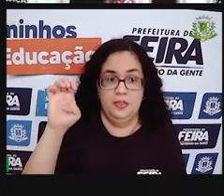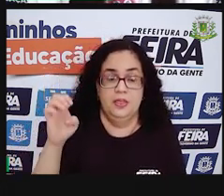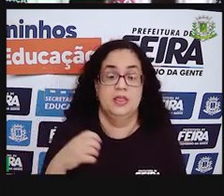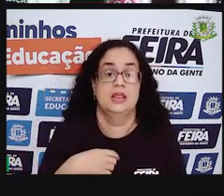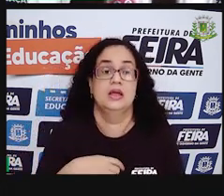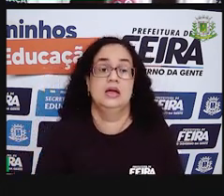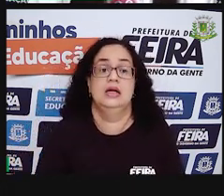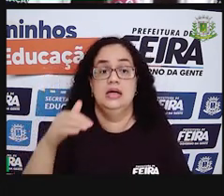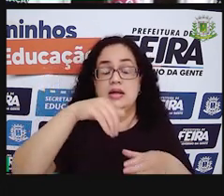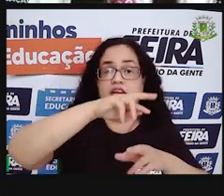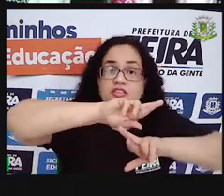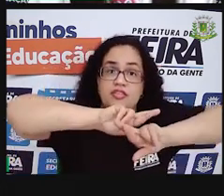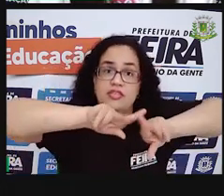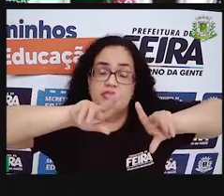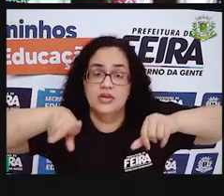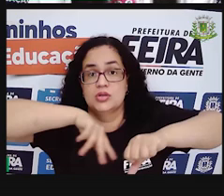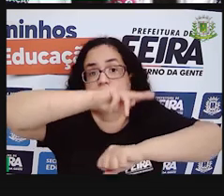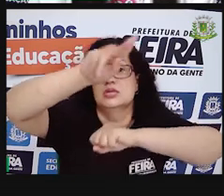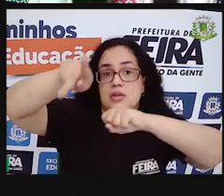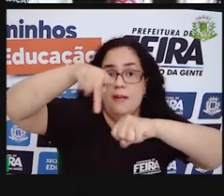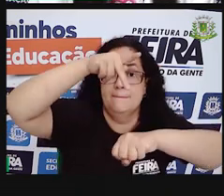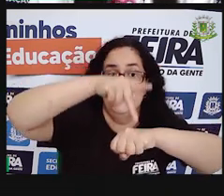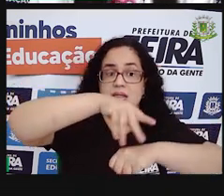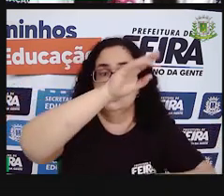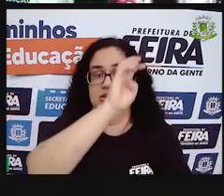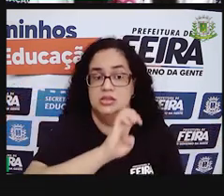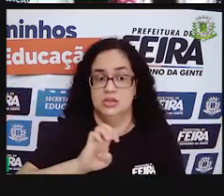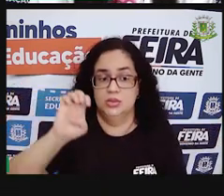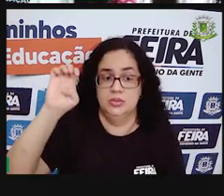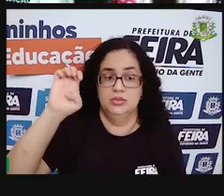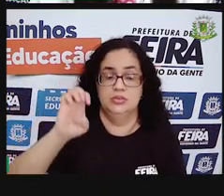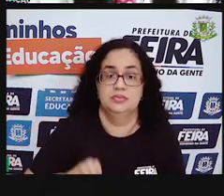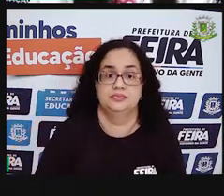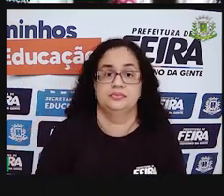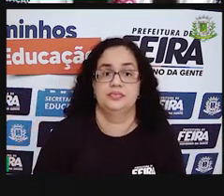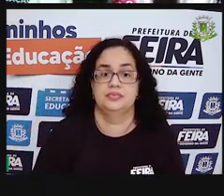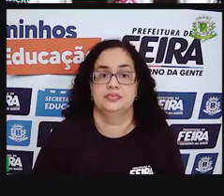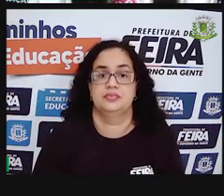se instalaram em vários países europeus.